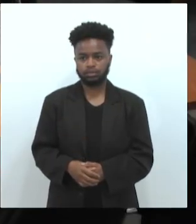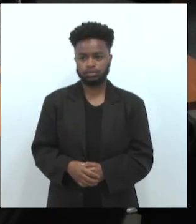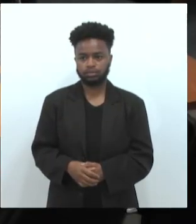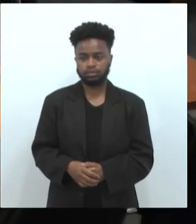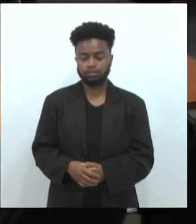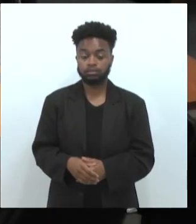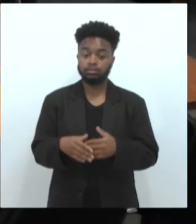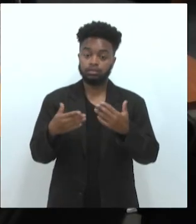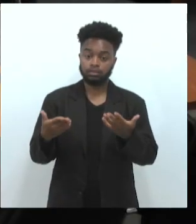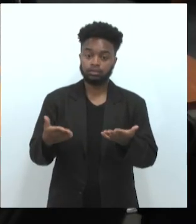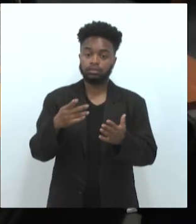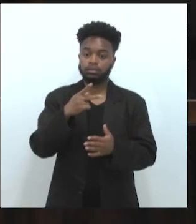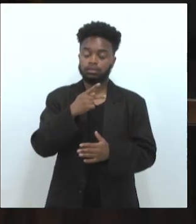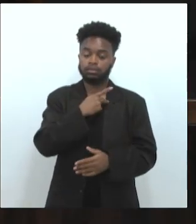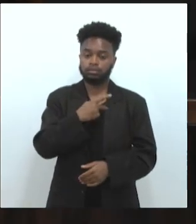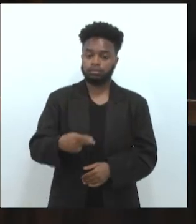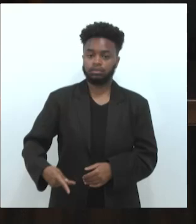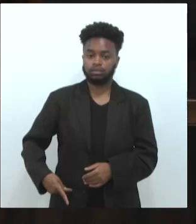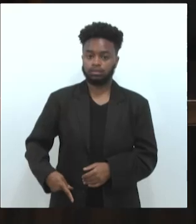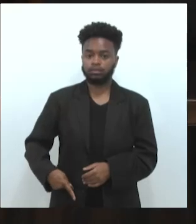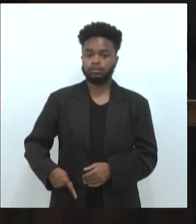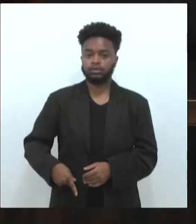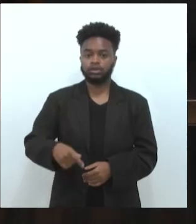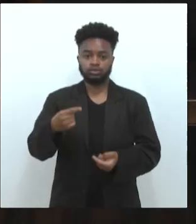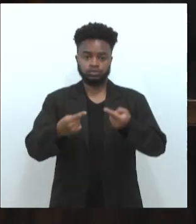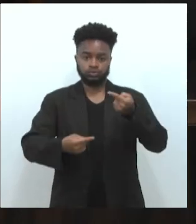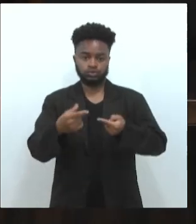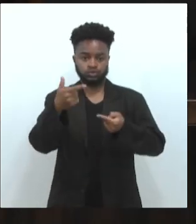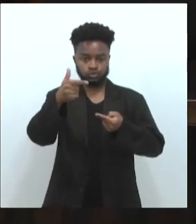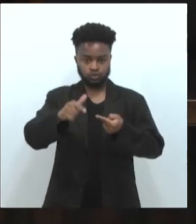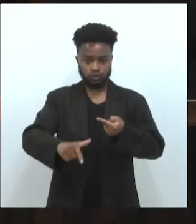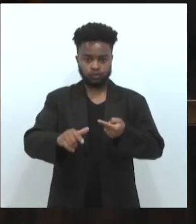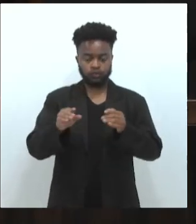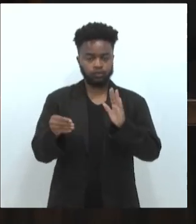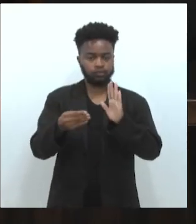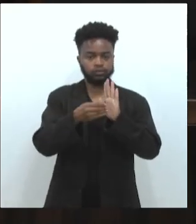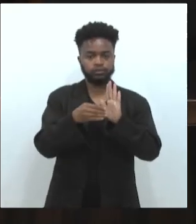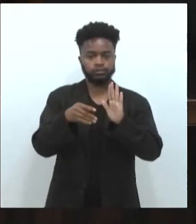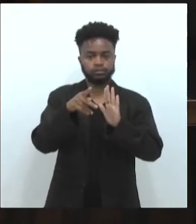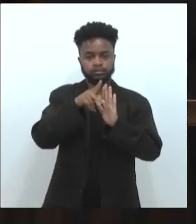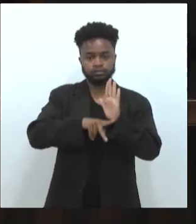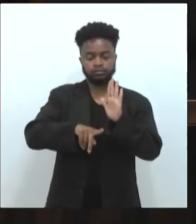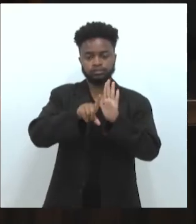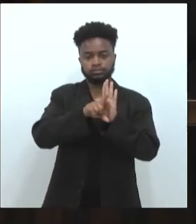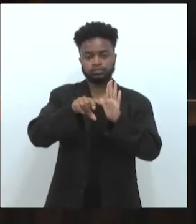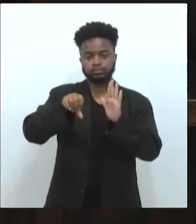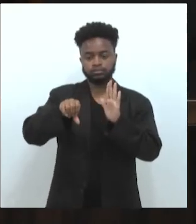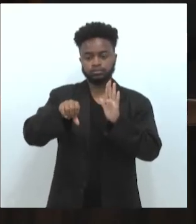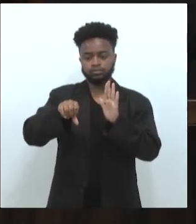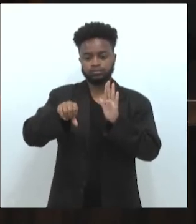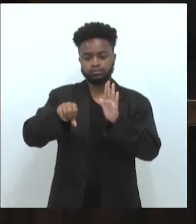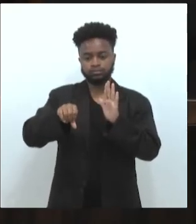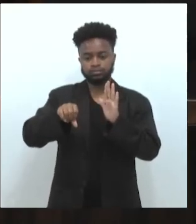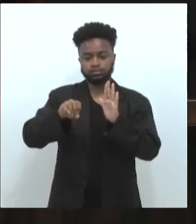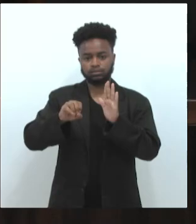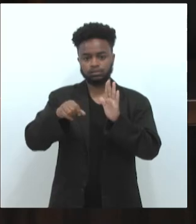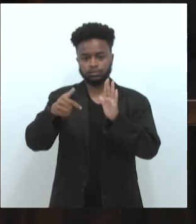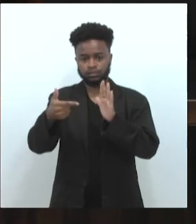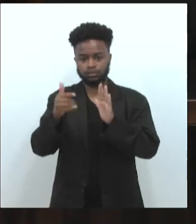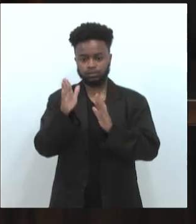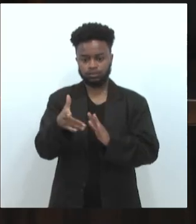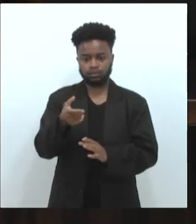Sendo assim, a presidência chama os trabalhos à ordem e coloca o projeto 902 de 2023 em